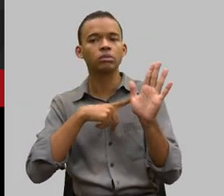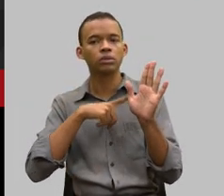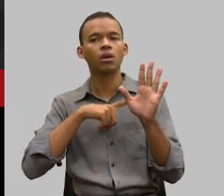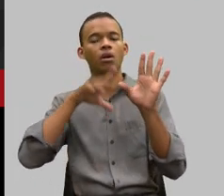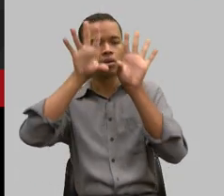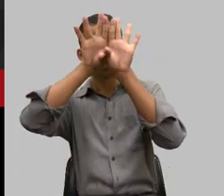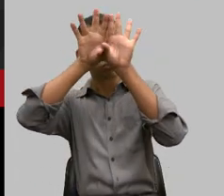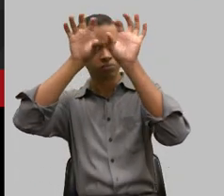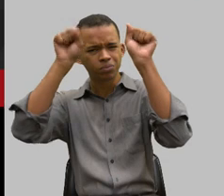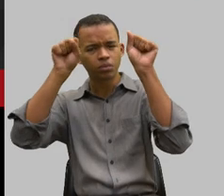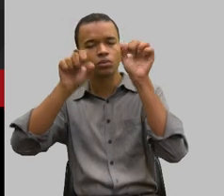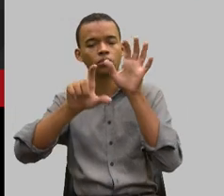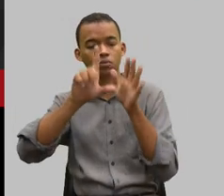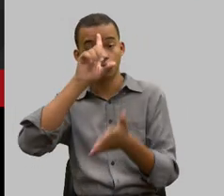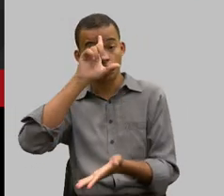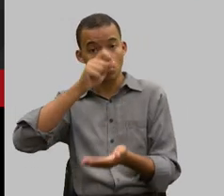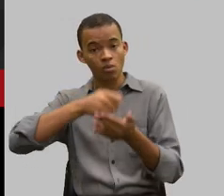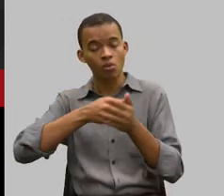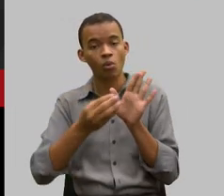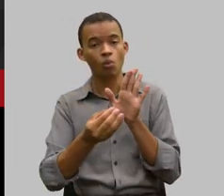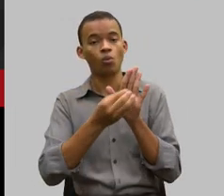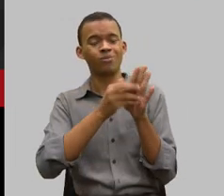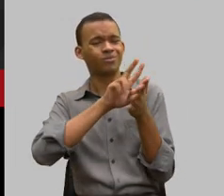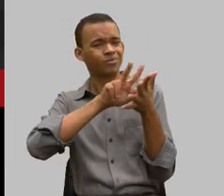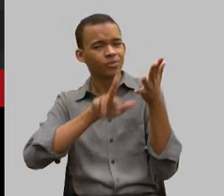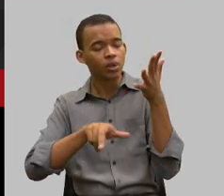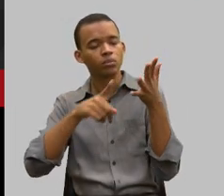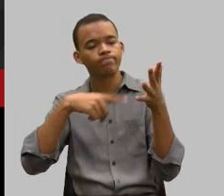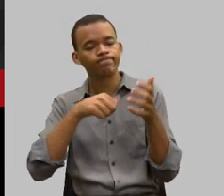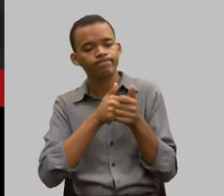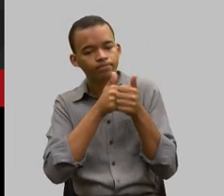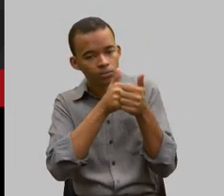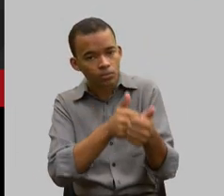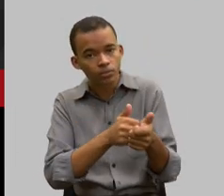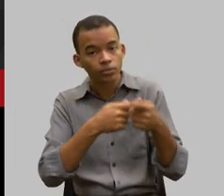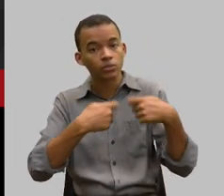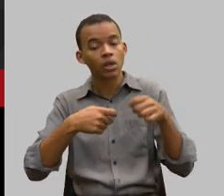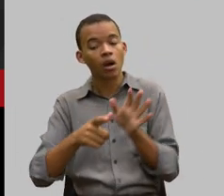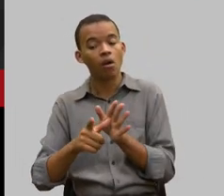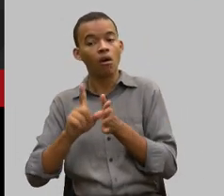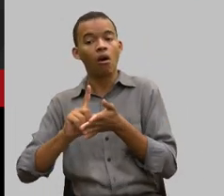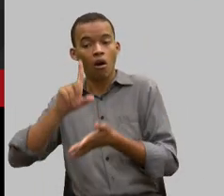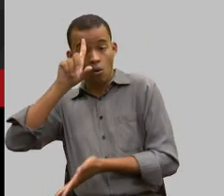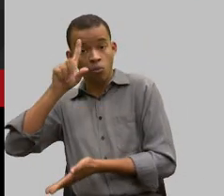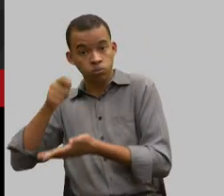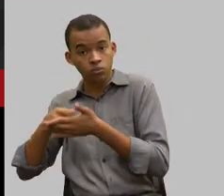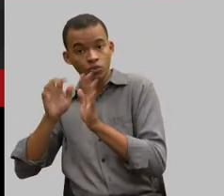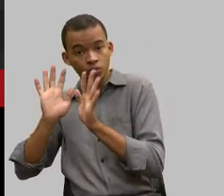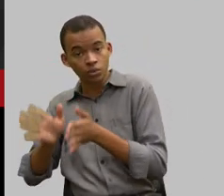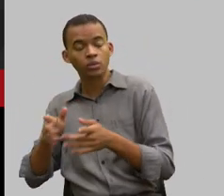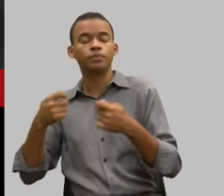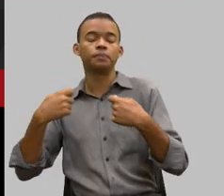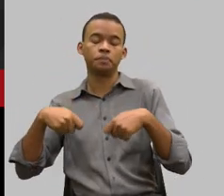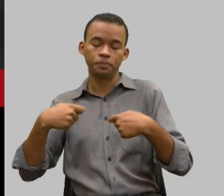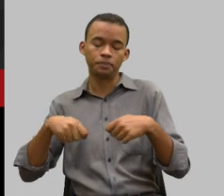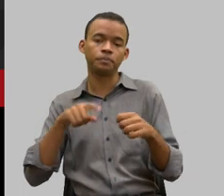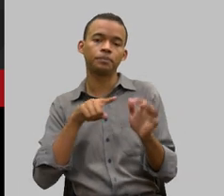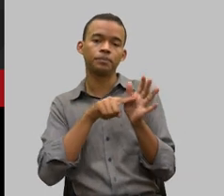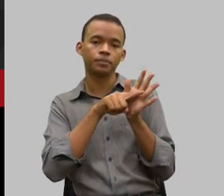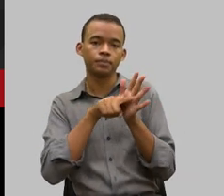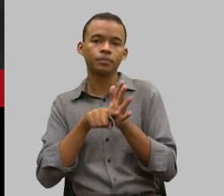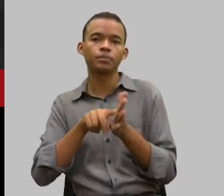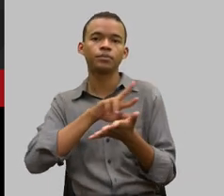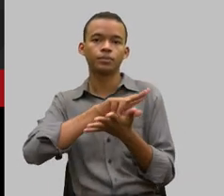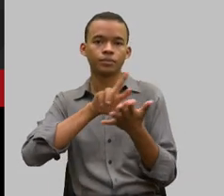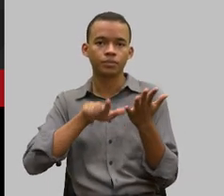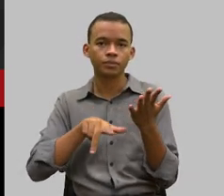ser consultadas para qualquer tomada de decisão dentro da EMC é o Conselho de administração